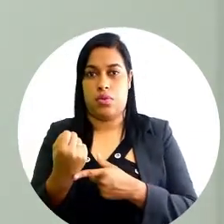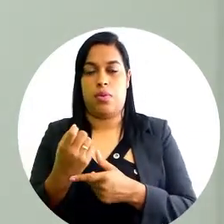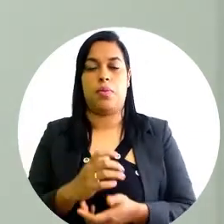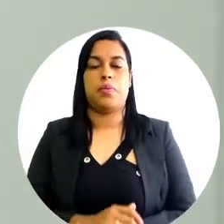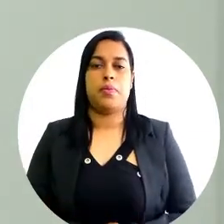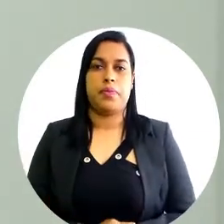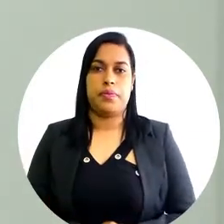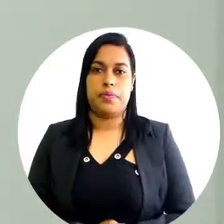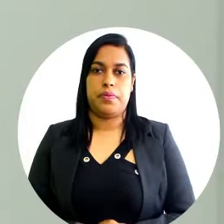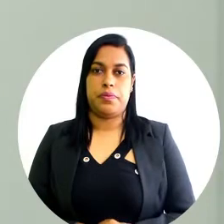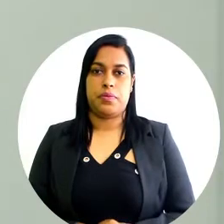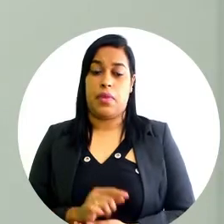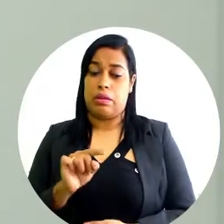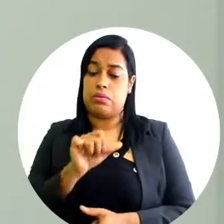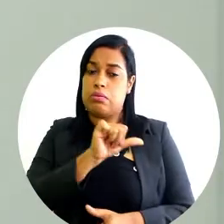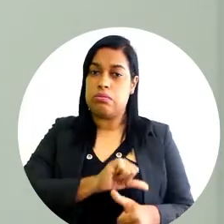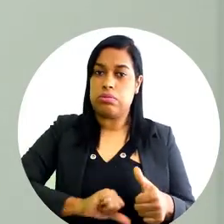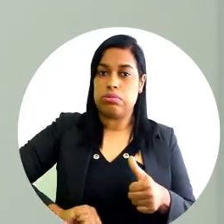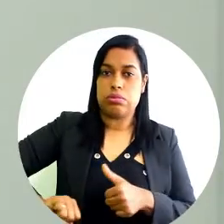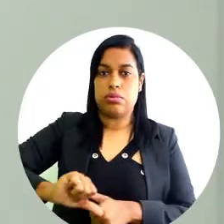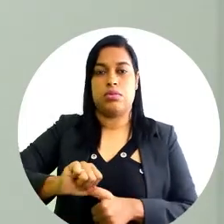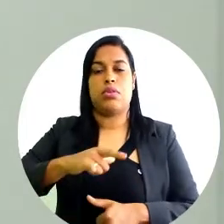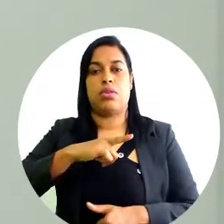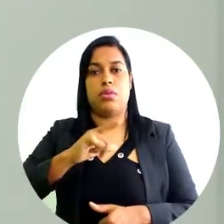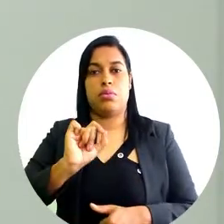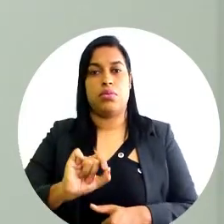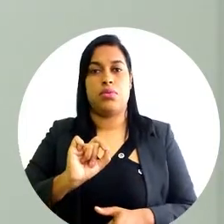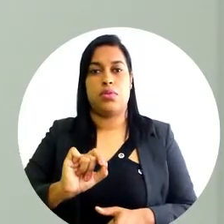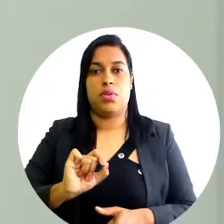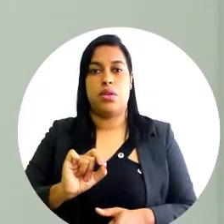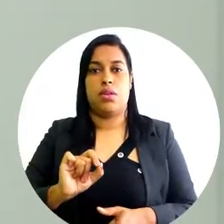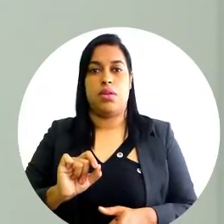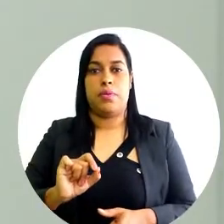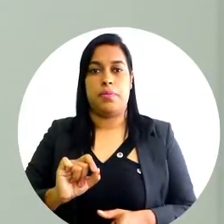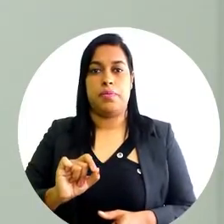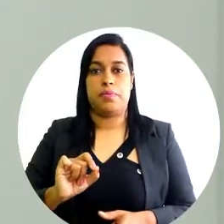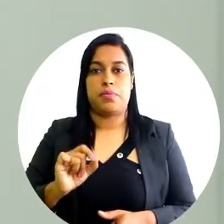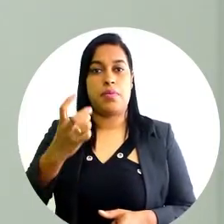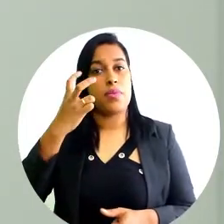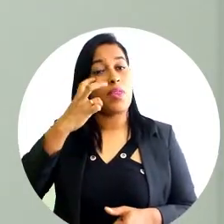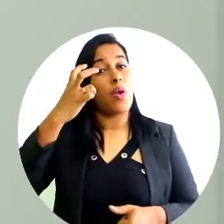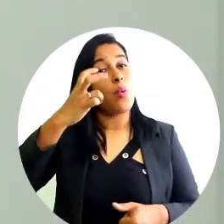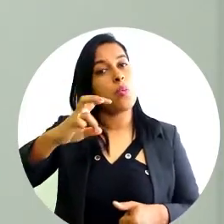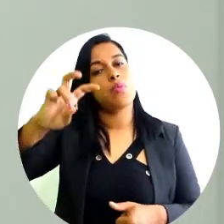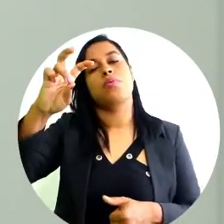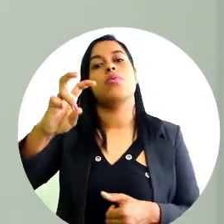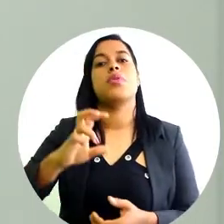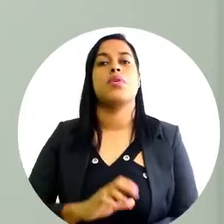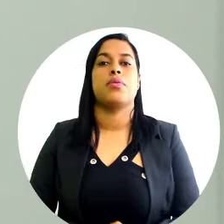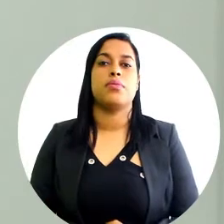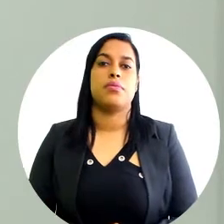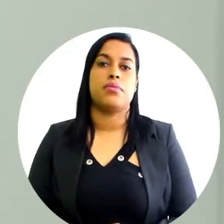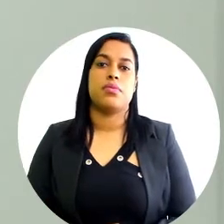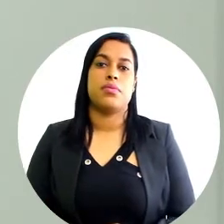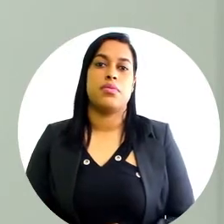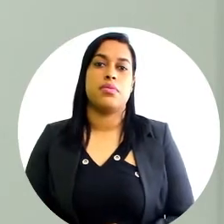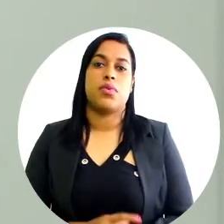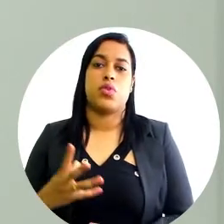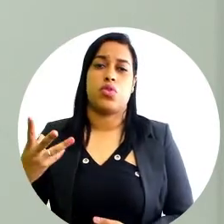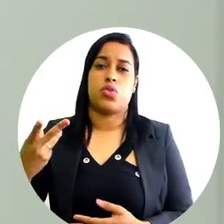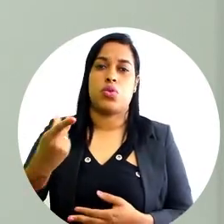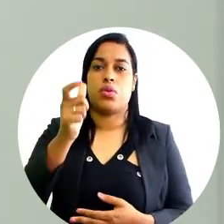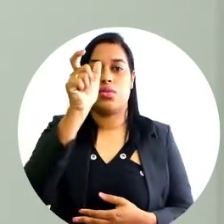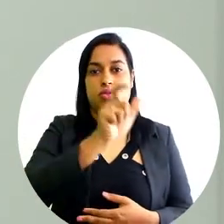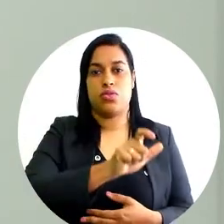universo. E para gerar essa transformação, nós temos o elemento da cultura,